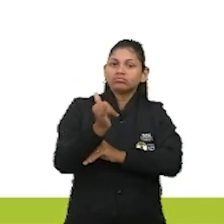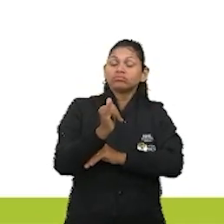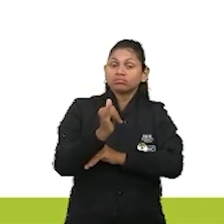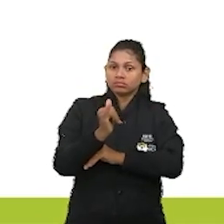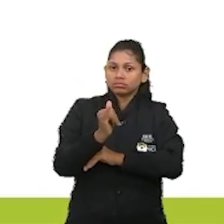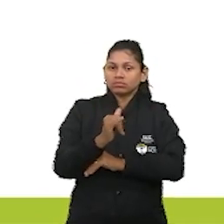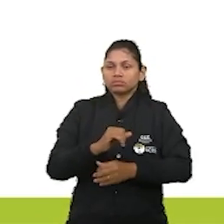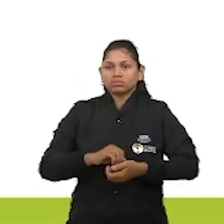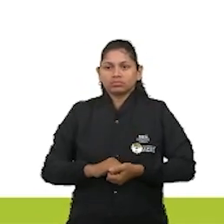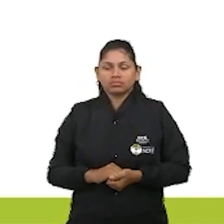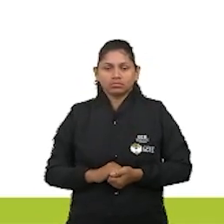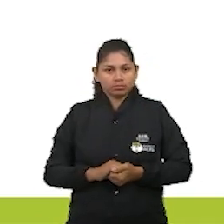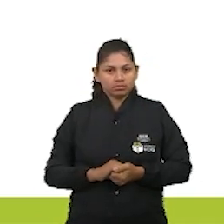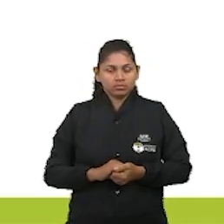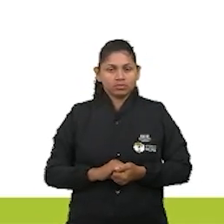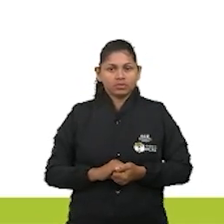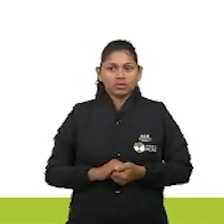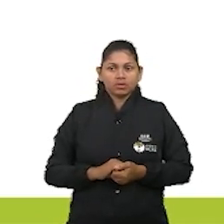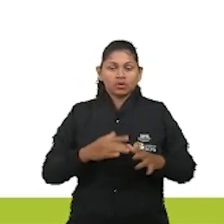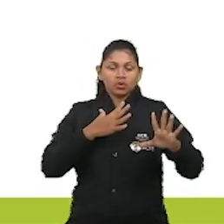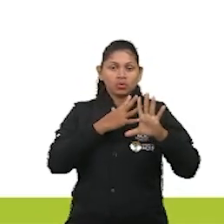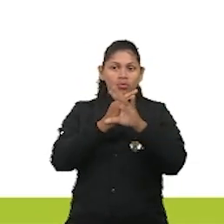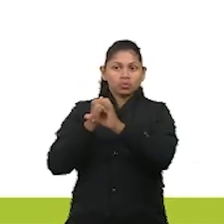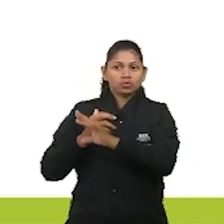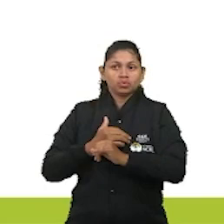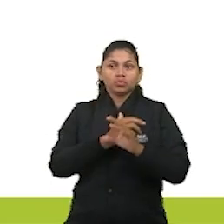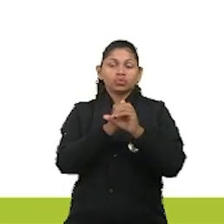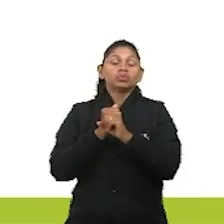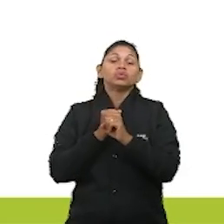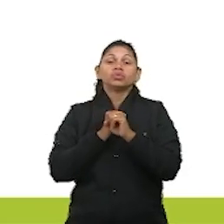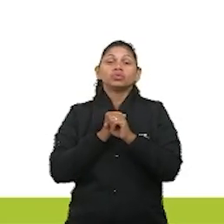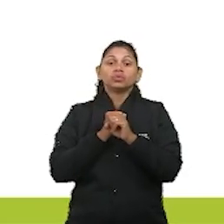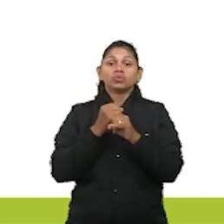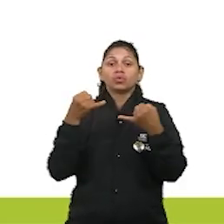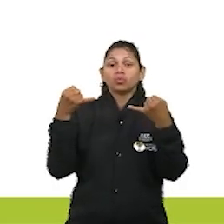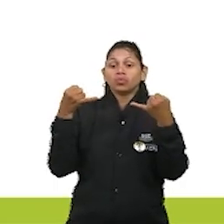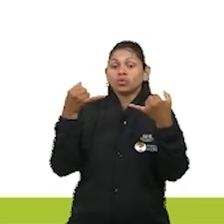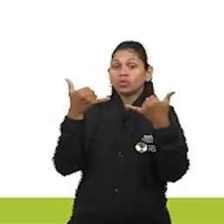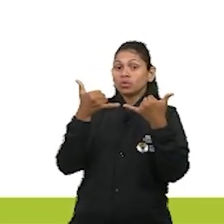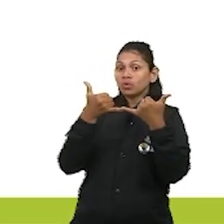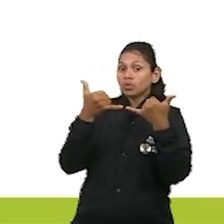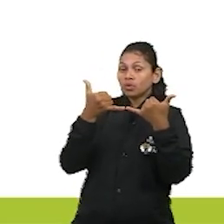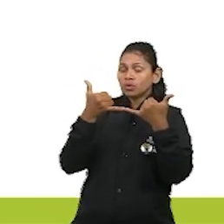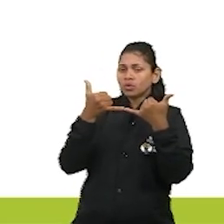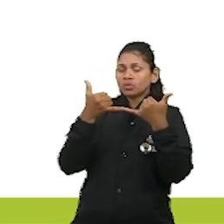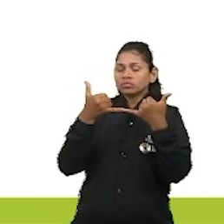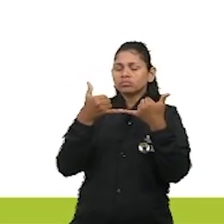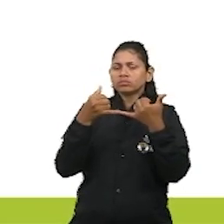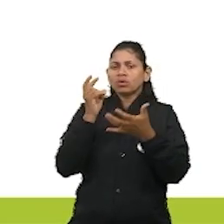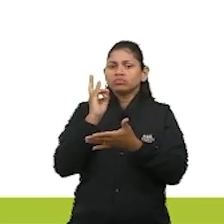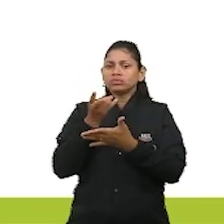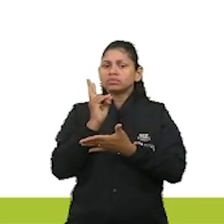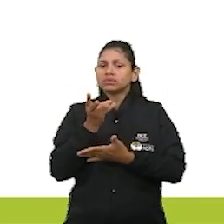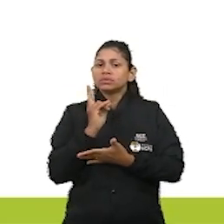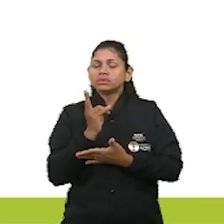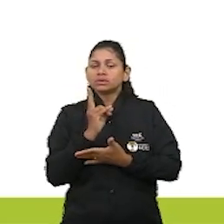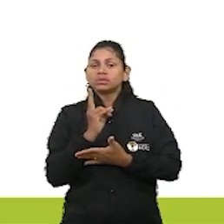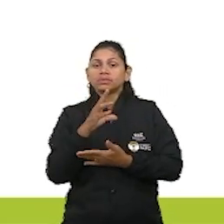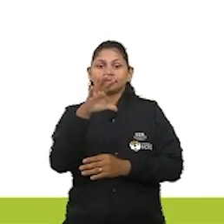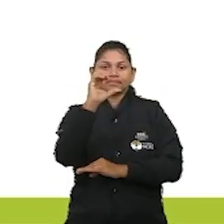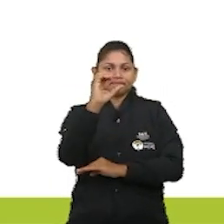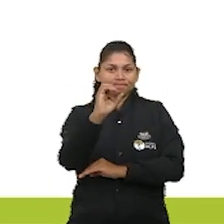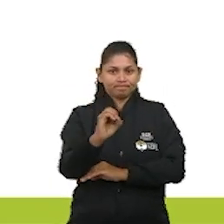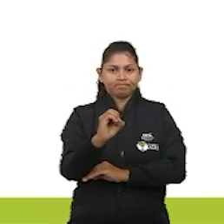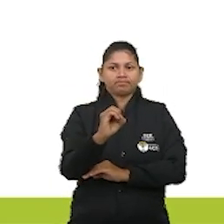seguinte: a soma algébrica das correntes em um nó é sempre igual a 0. E aí eu venho trazendo esse exemplo aqui